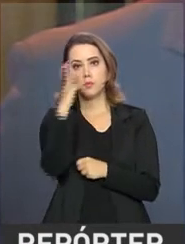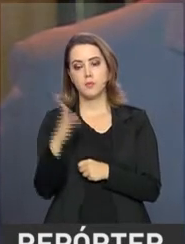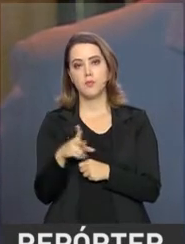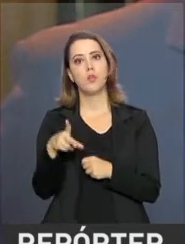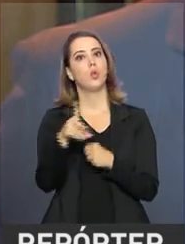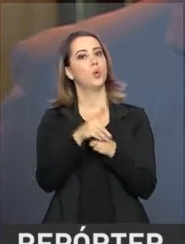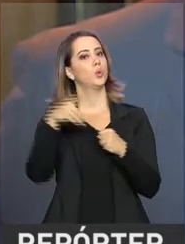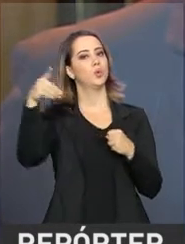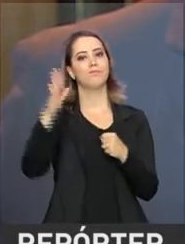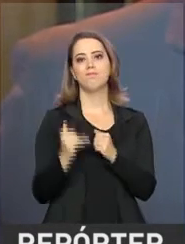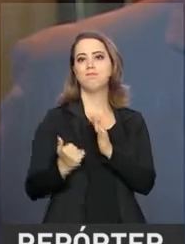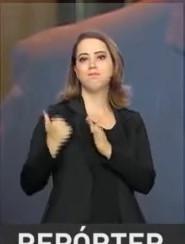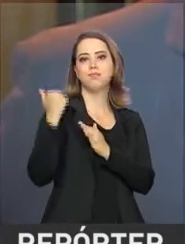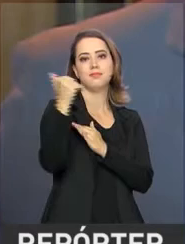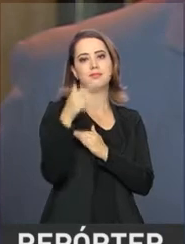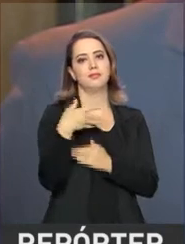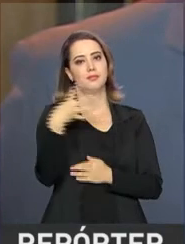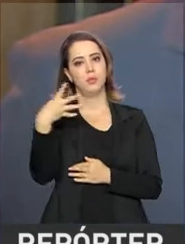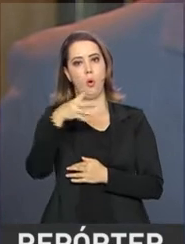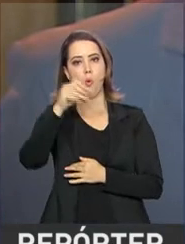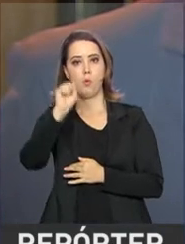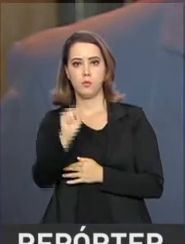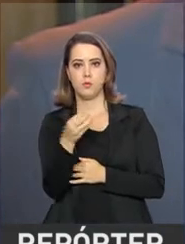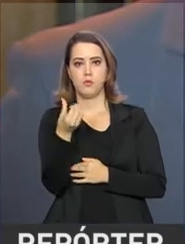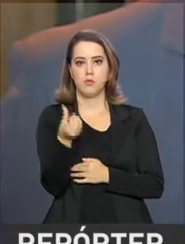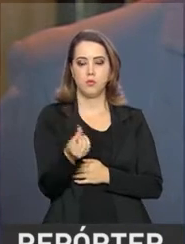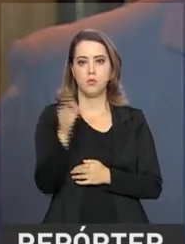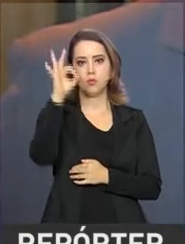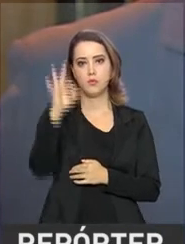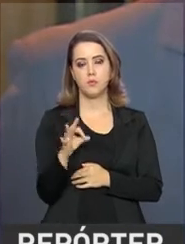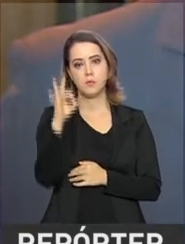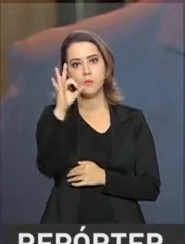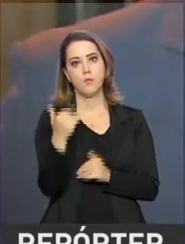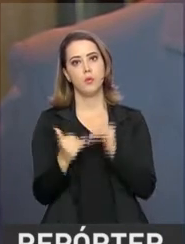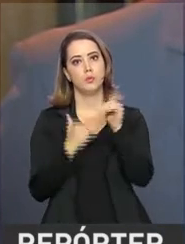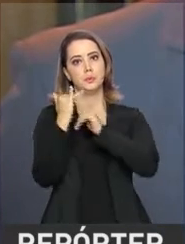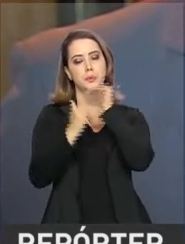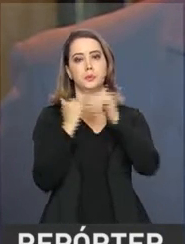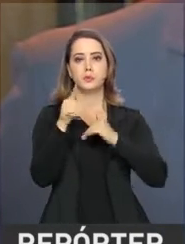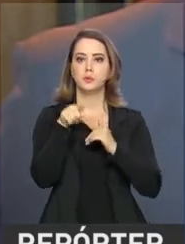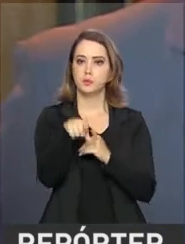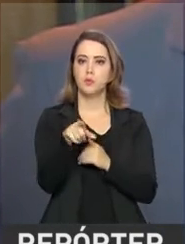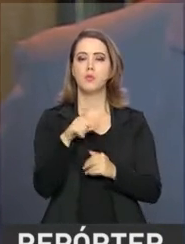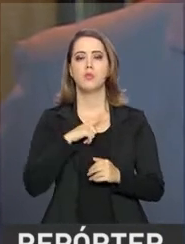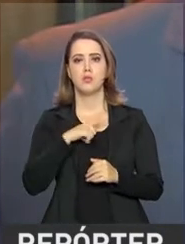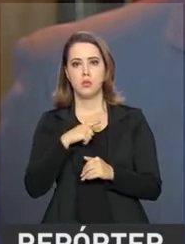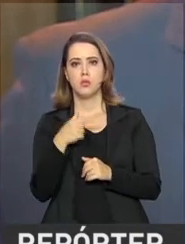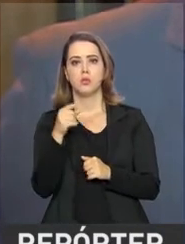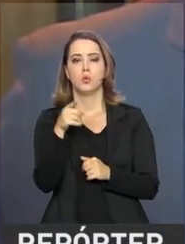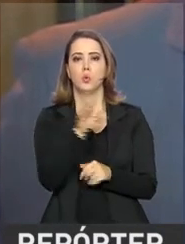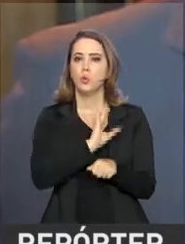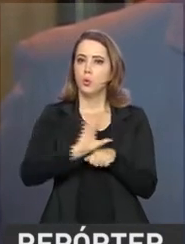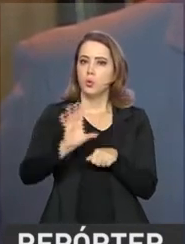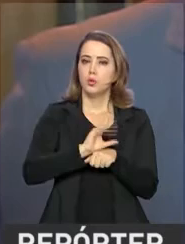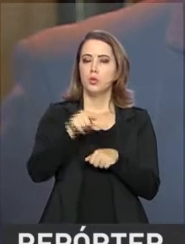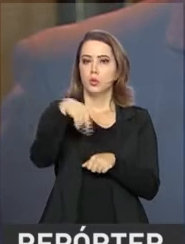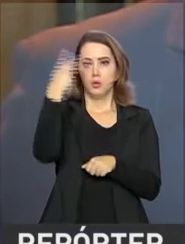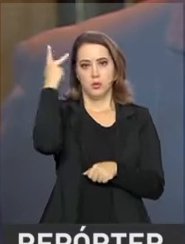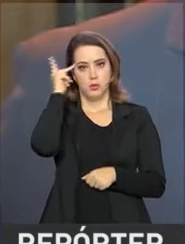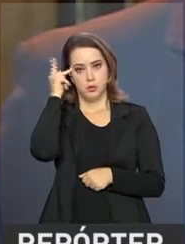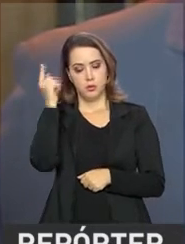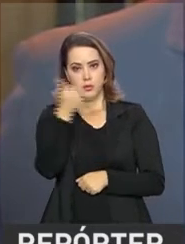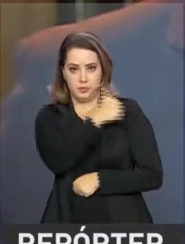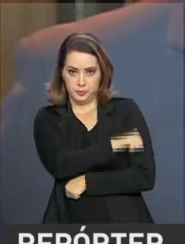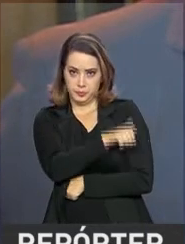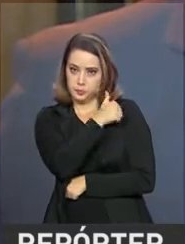crescimento foi ainda maior 486% a maior parte dos cursos de pós graduação está em são paulo e